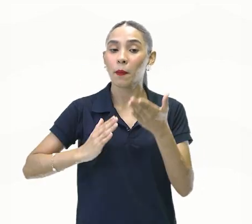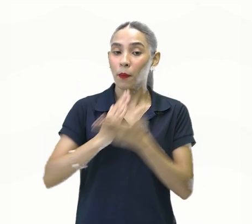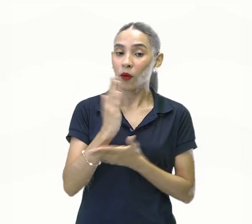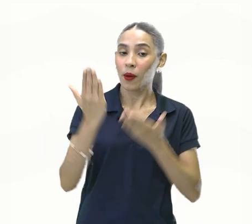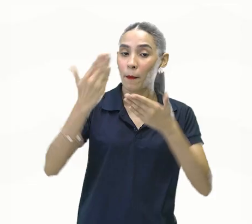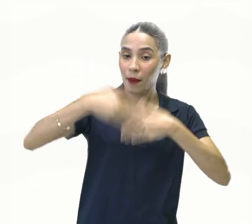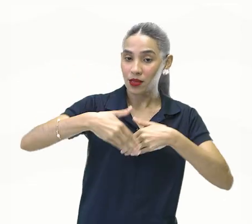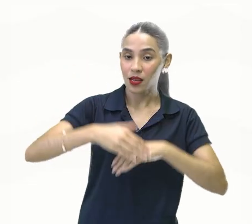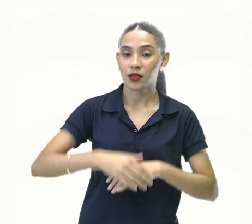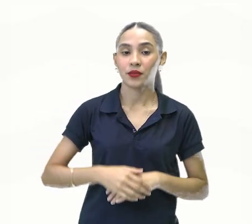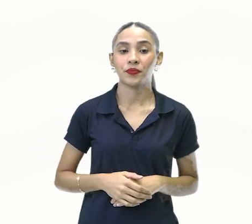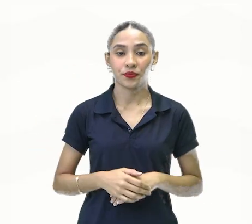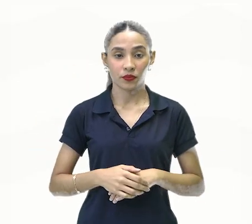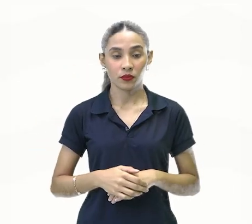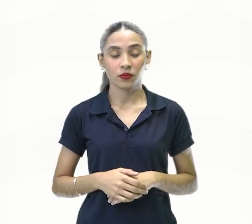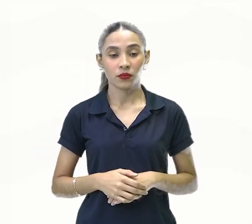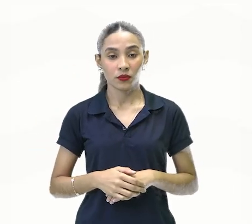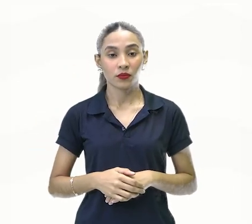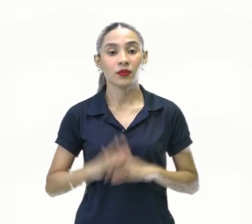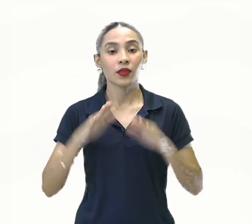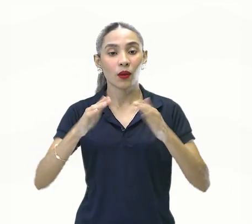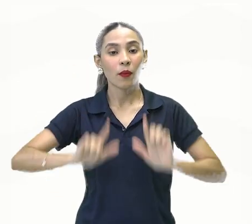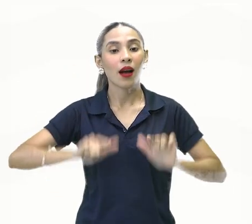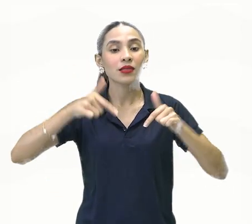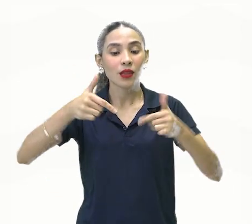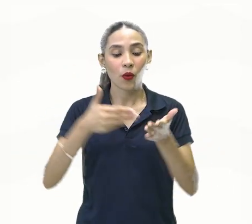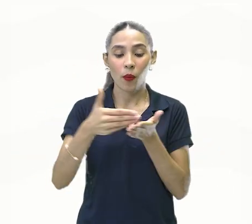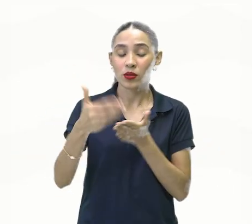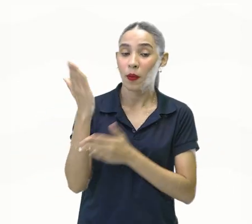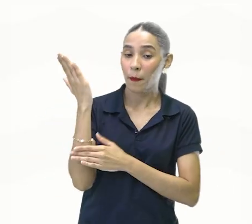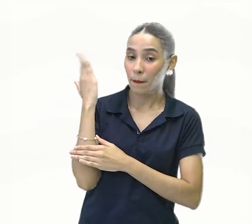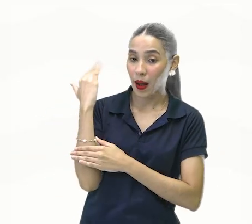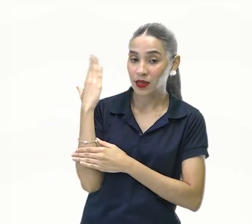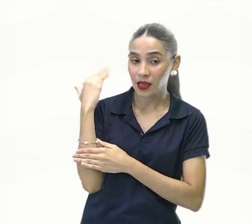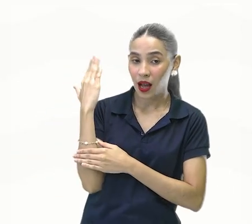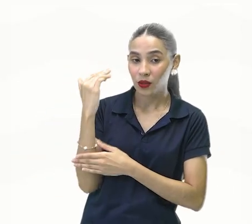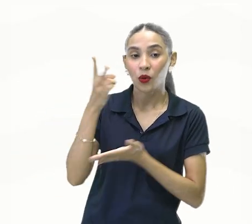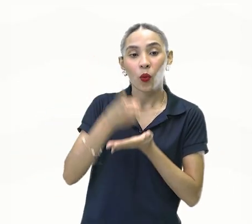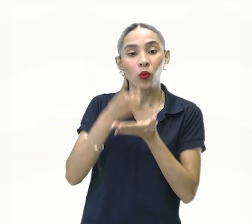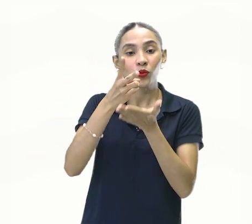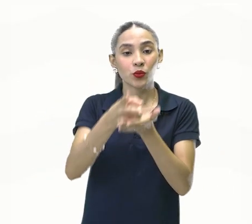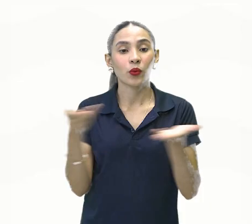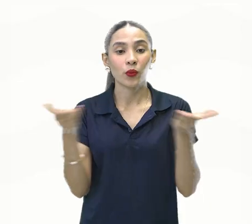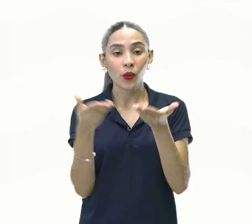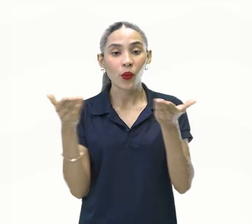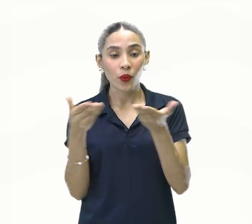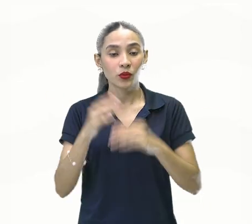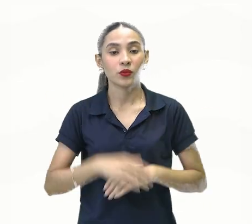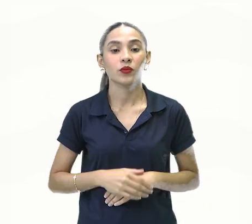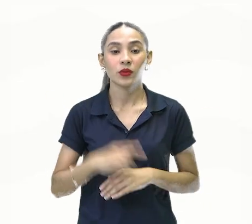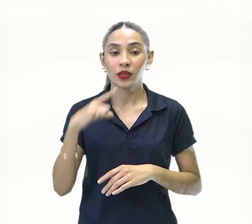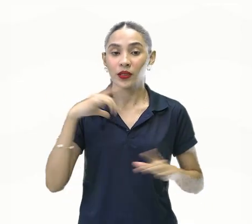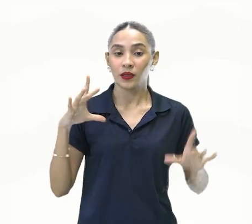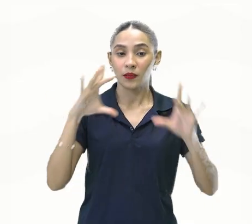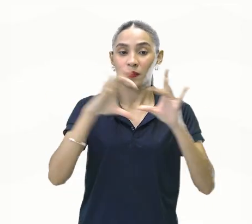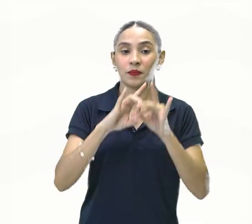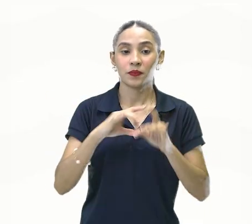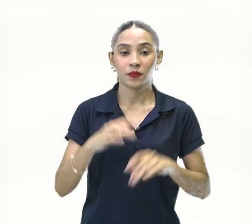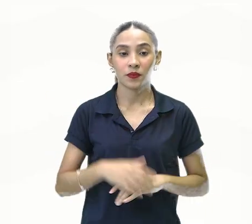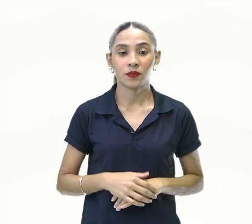ou seja, para aquele exame. Então, é uma ação que começou lá atrás e continua no presente, né, ele tem impacto no